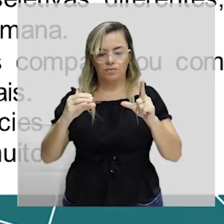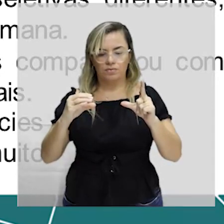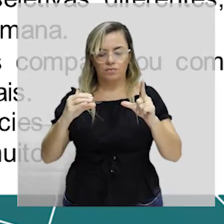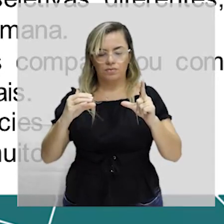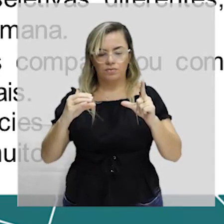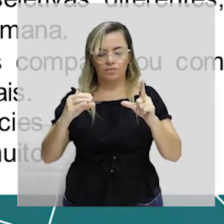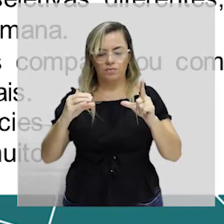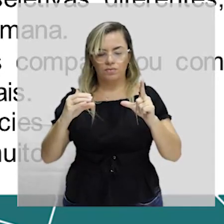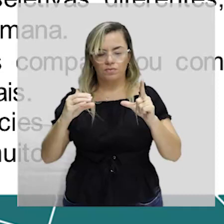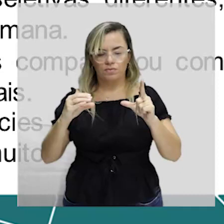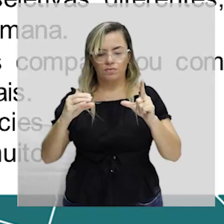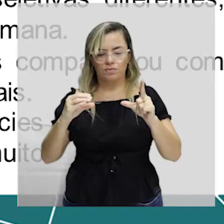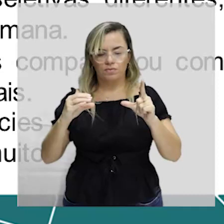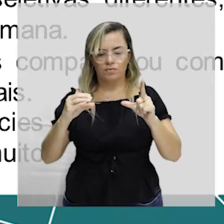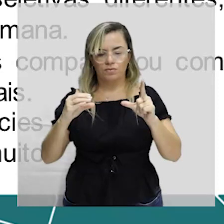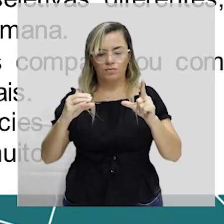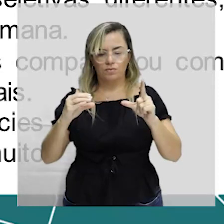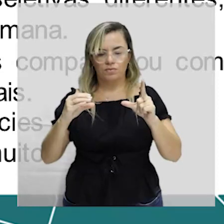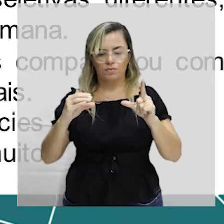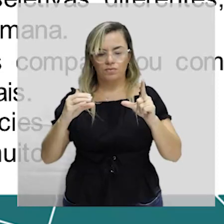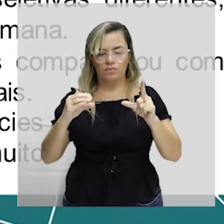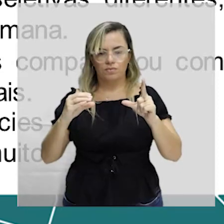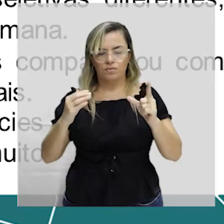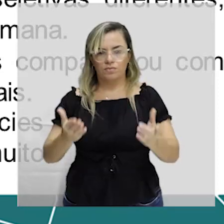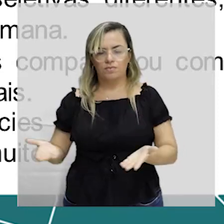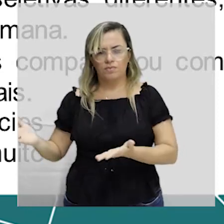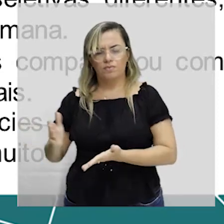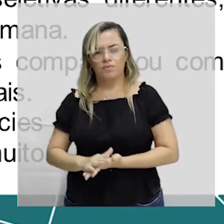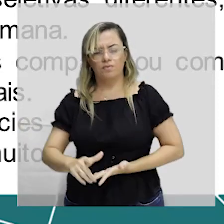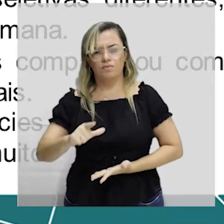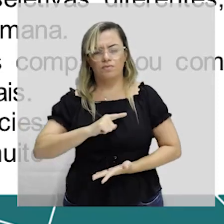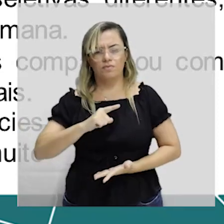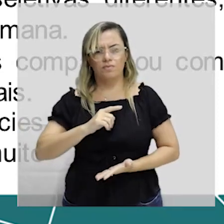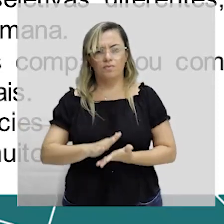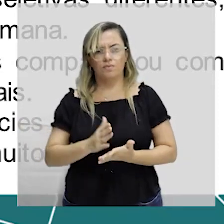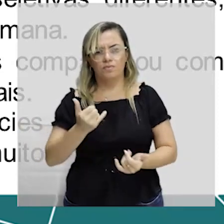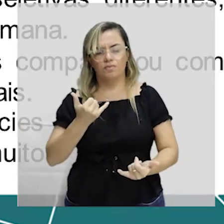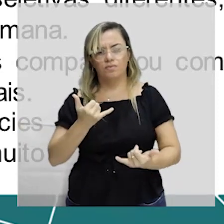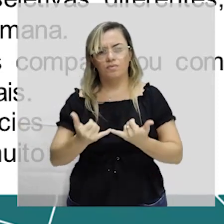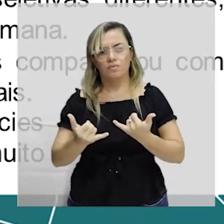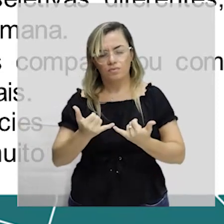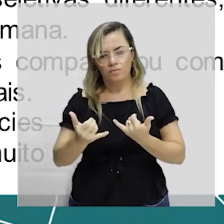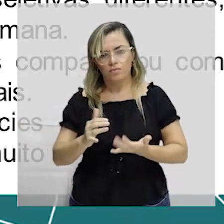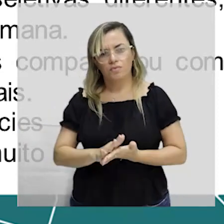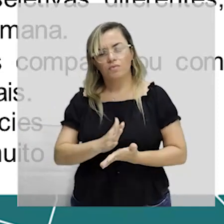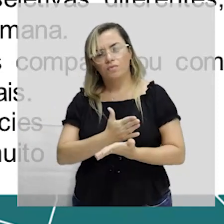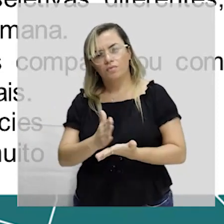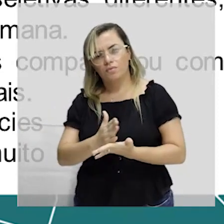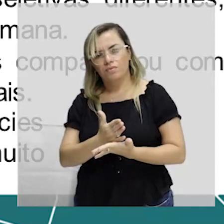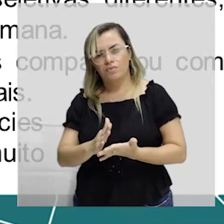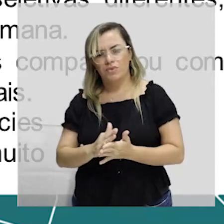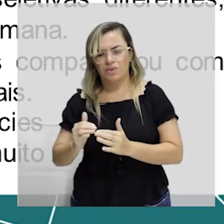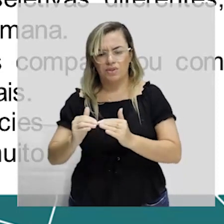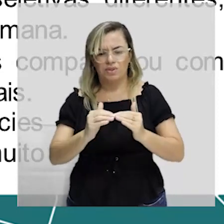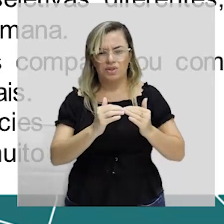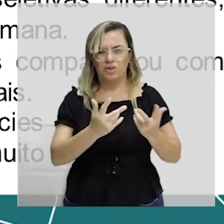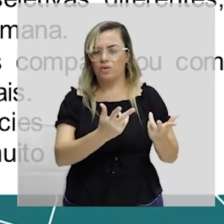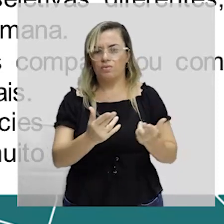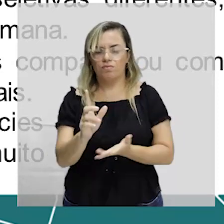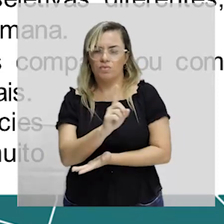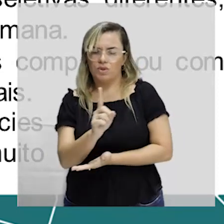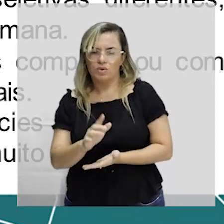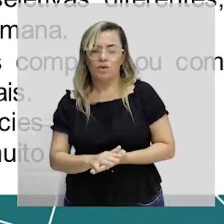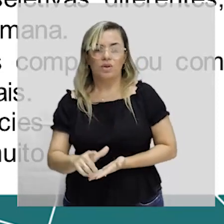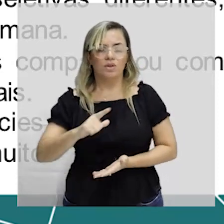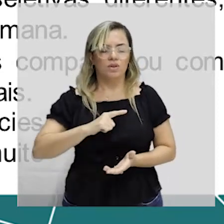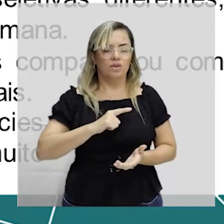genética muito semelhante. Existem algumas semelhanças, mas não é tão semelhante assim. Tem muitas diferenças,